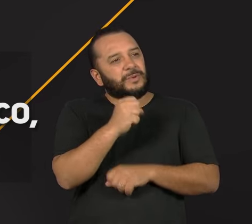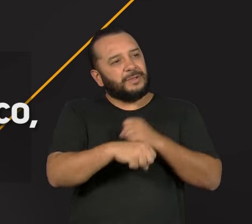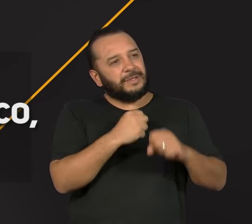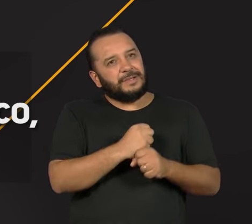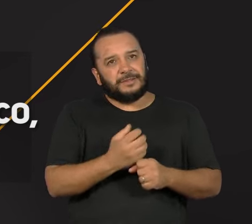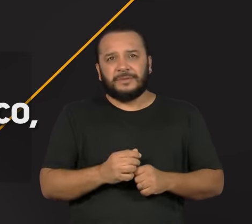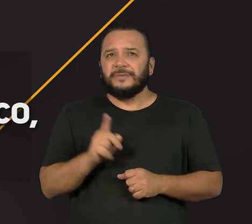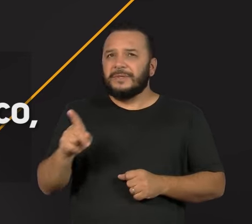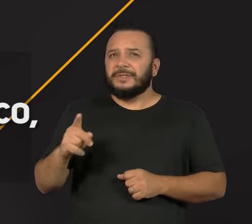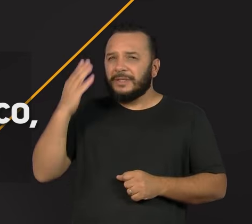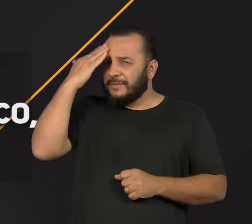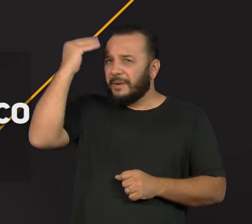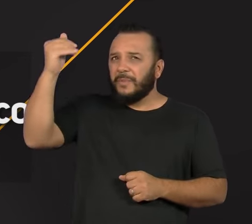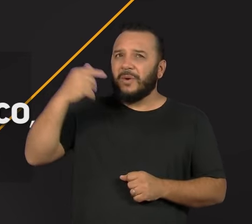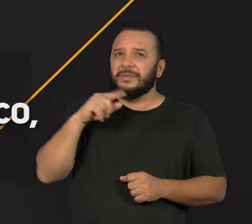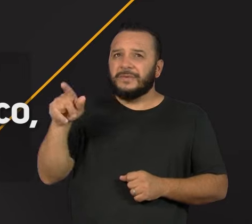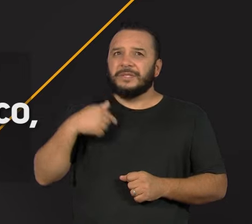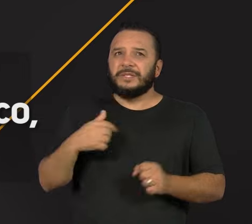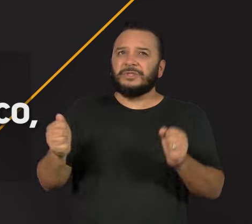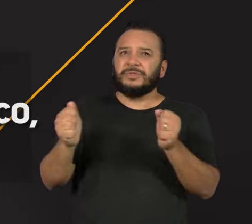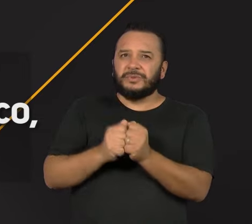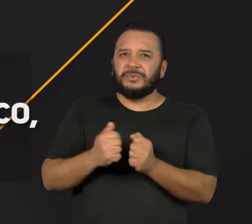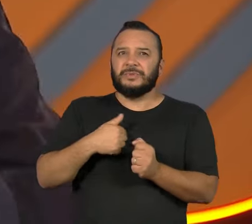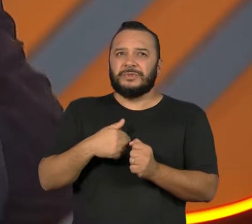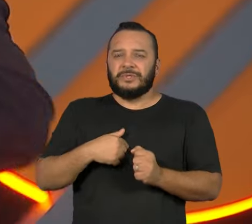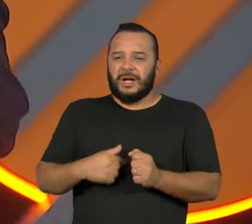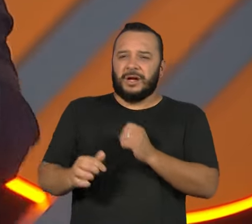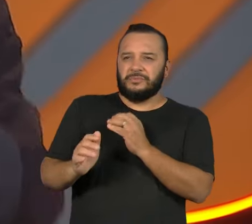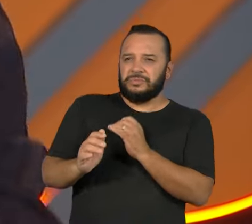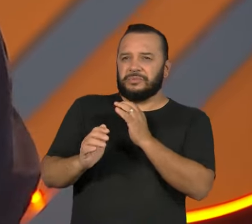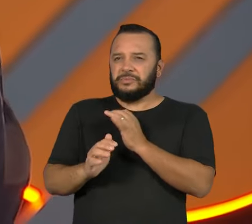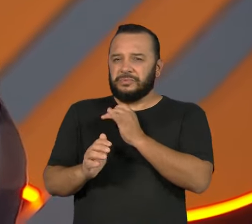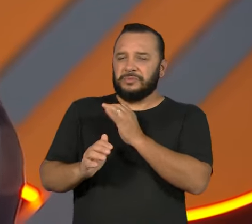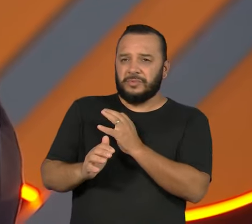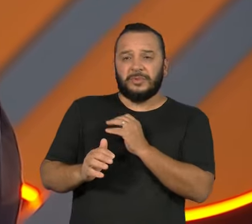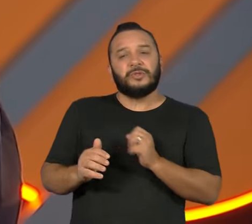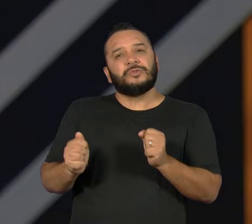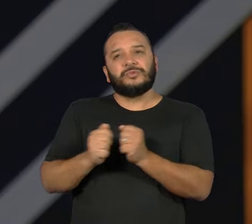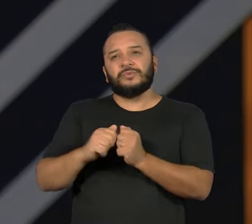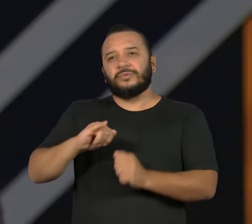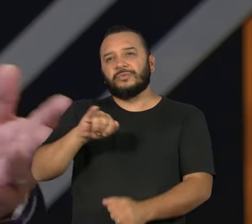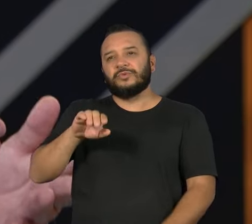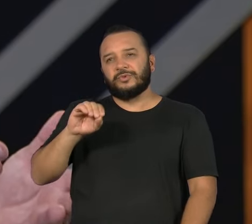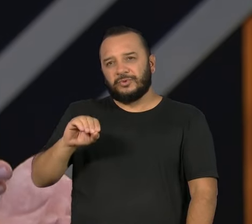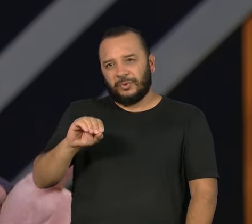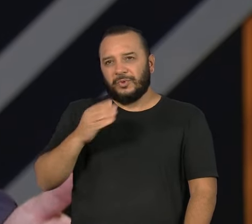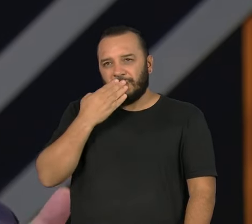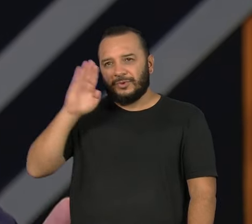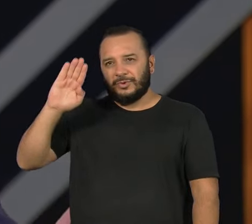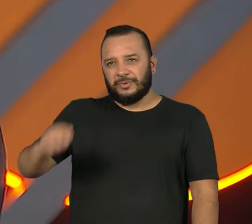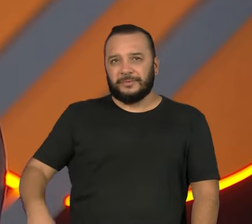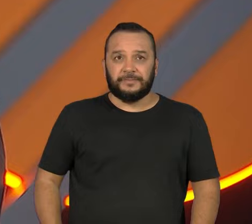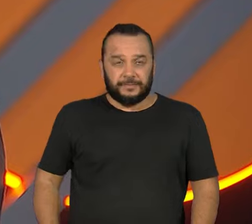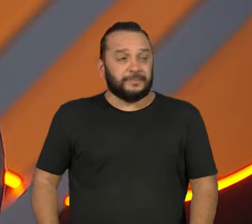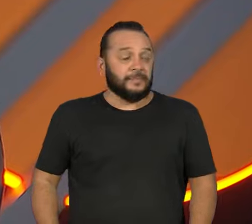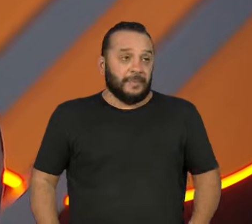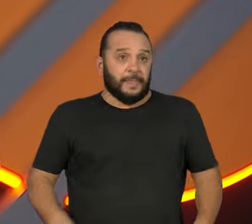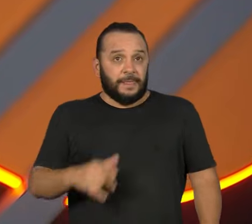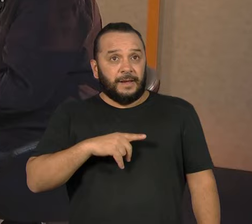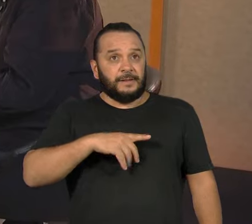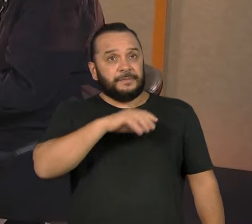de tocar, de passar som, de conviver nesses anos de Jô Soares? Olha. Bom, estávamos conversando sobre Altamiro